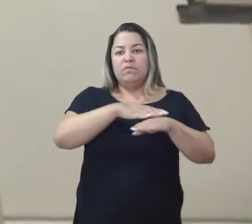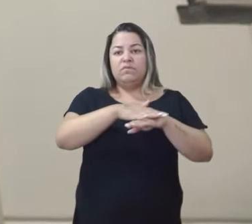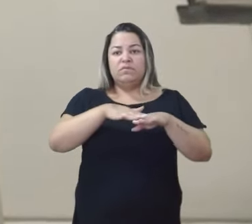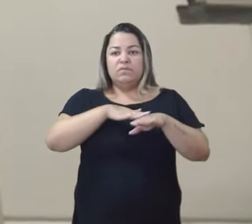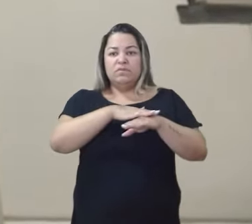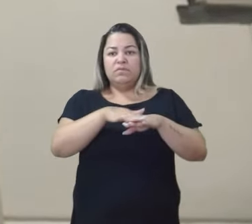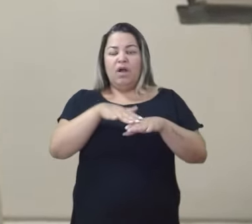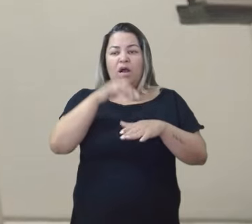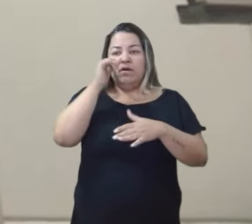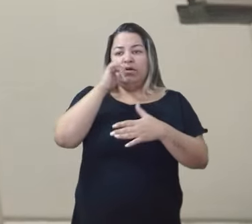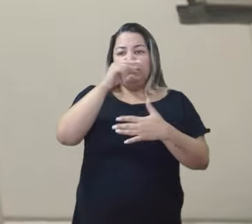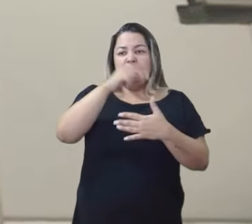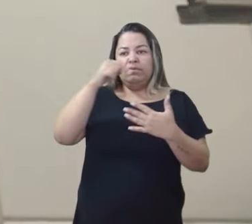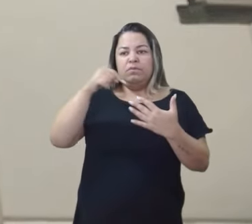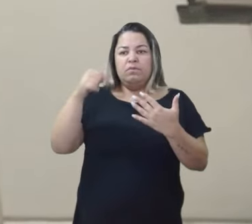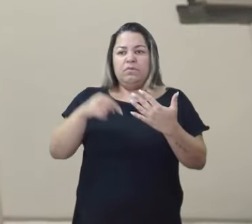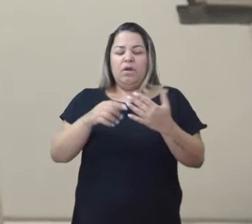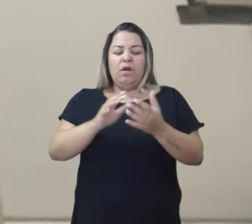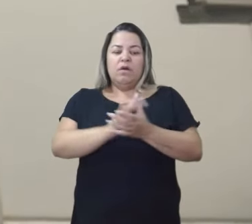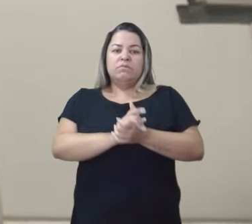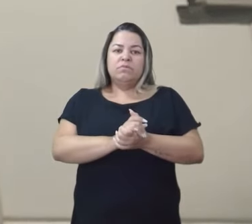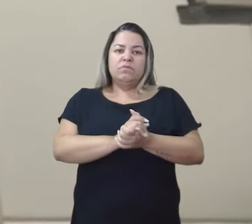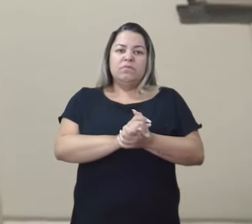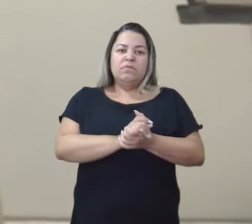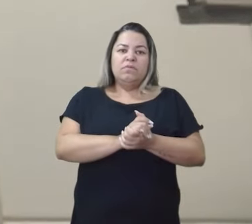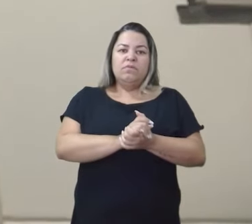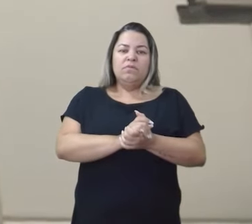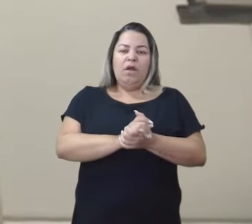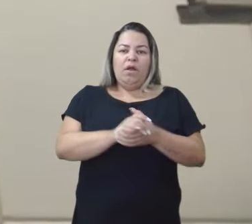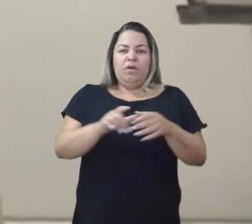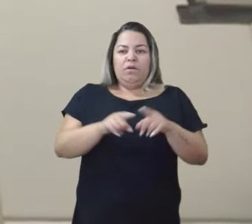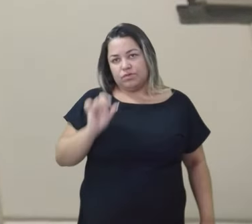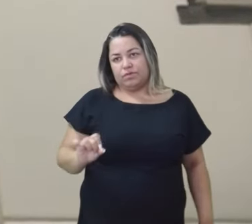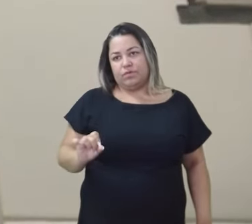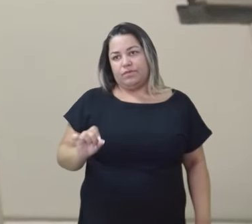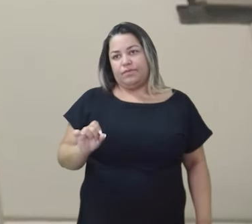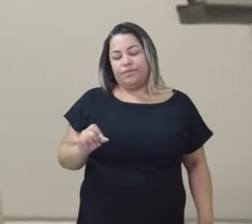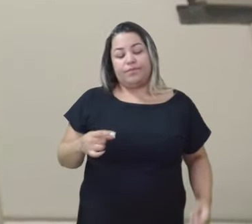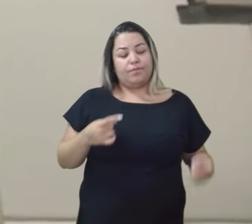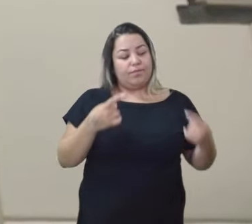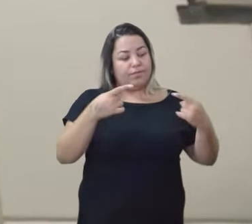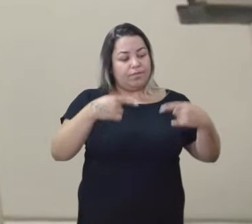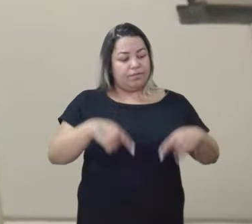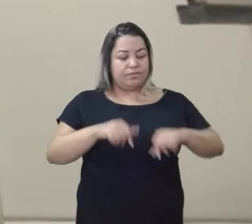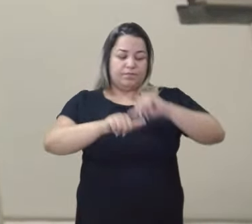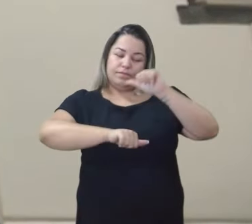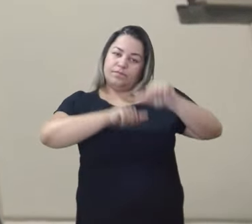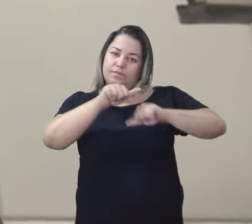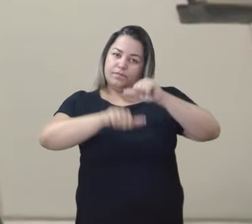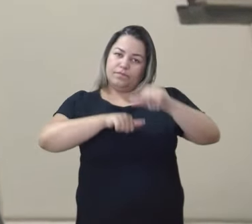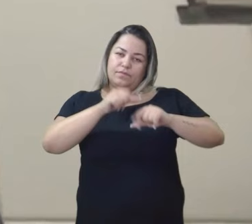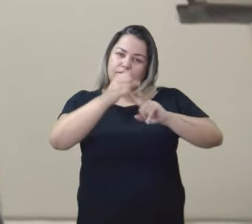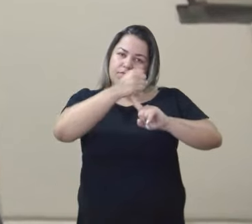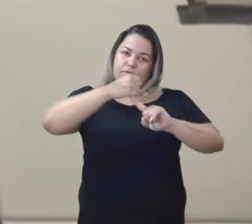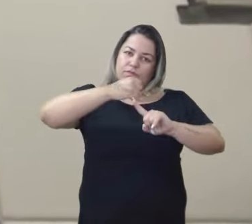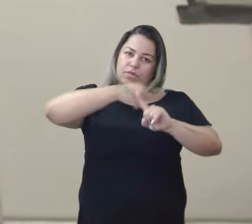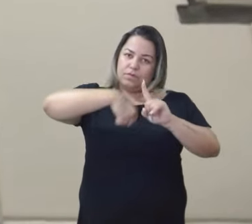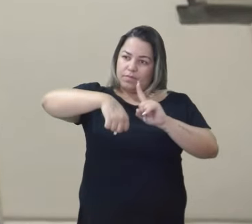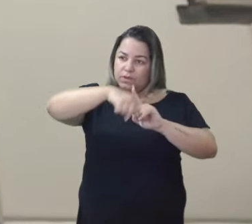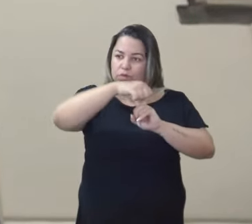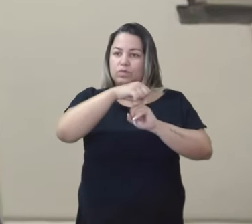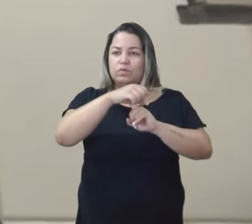elas também, que é justamente para manter essa participação do povo ativa na política. Política transforma a sociedade. E não só